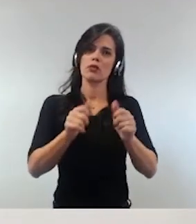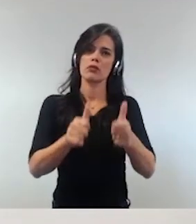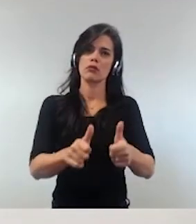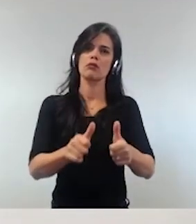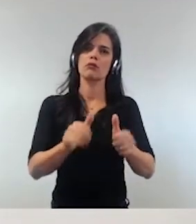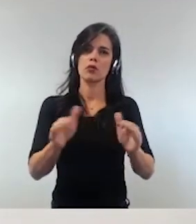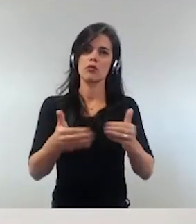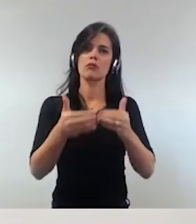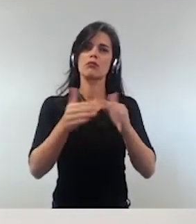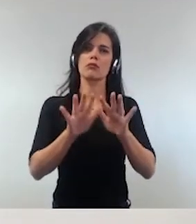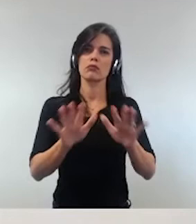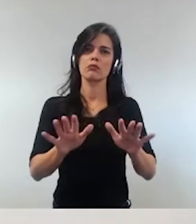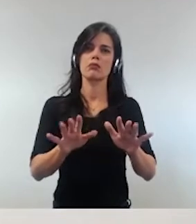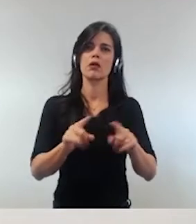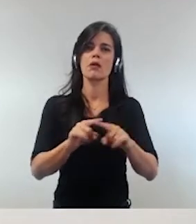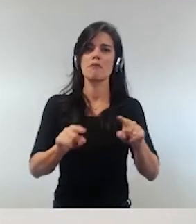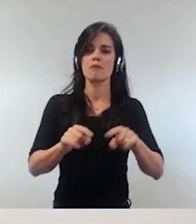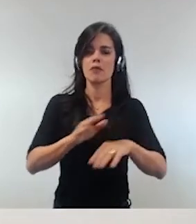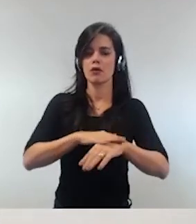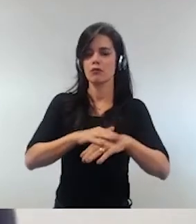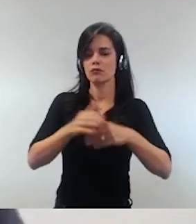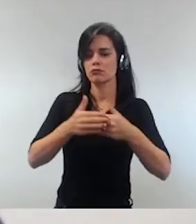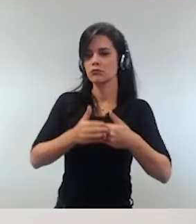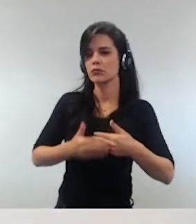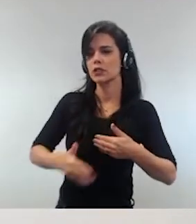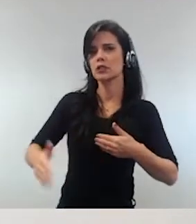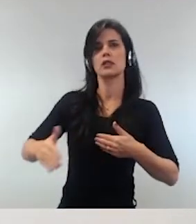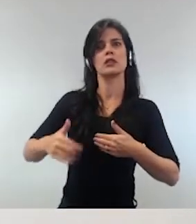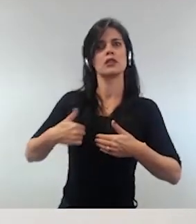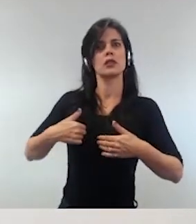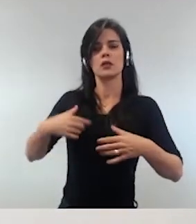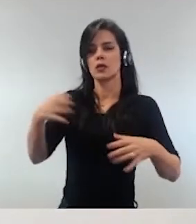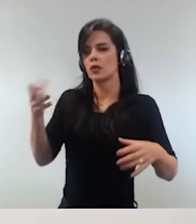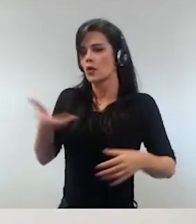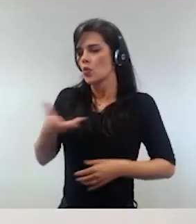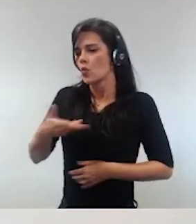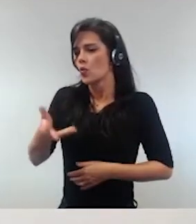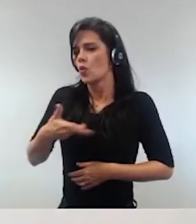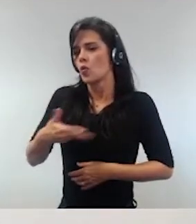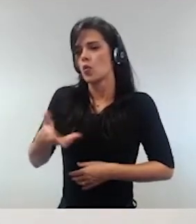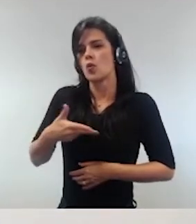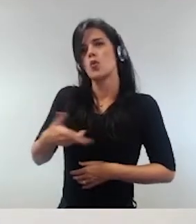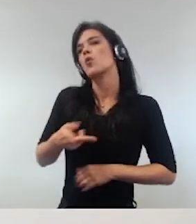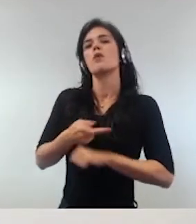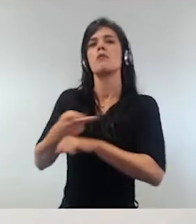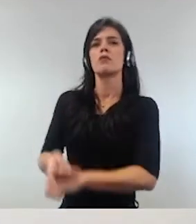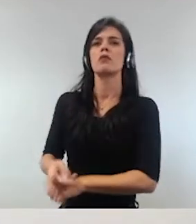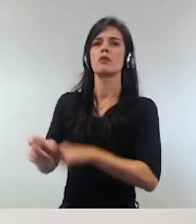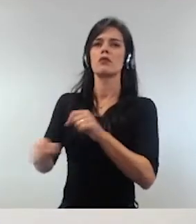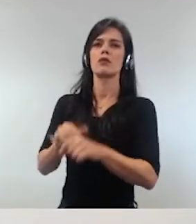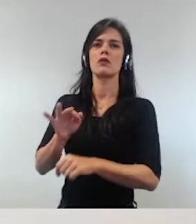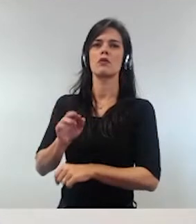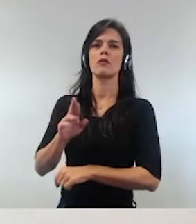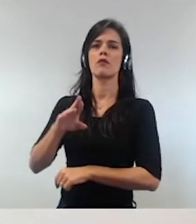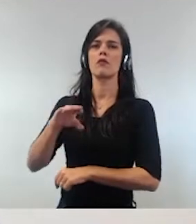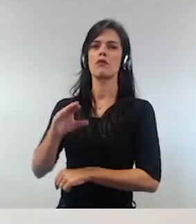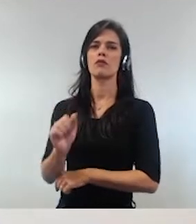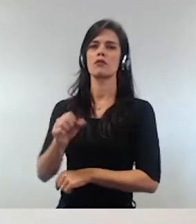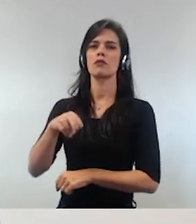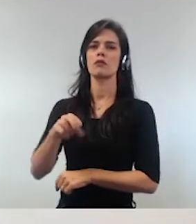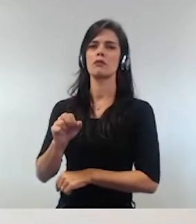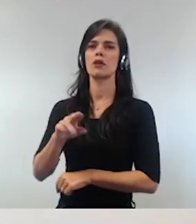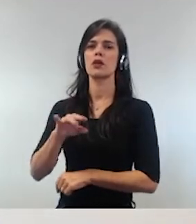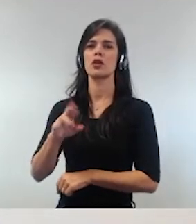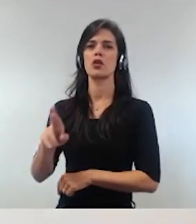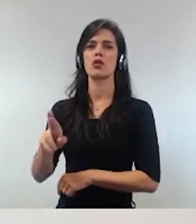mas inauguraram, naquele momento, uma corrida desenfreada por invocação de ocorrência de força maior, e o que gerou